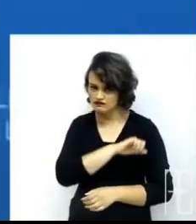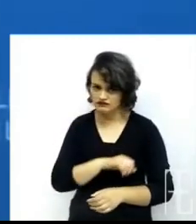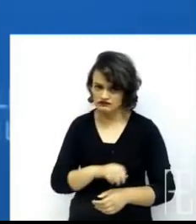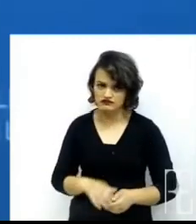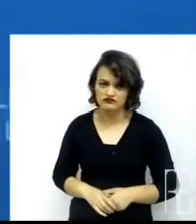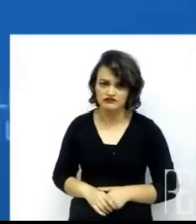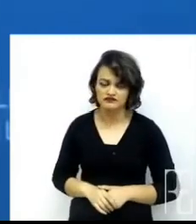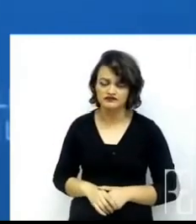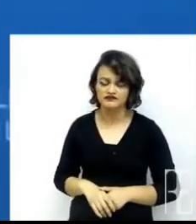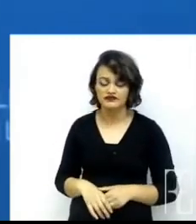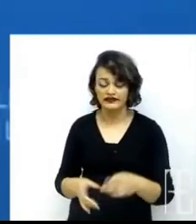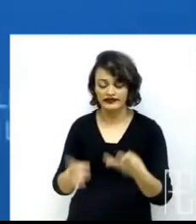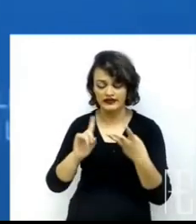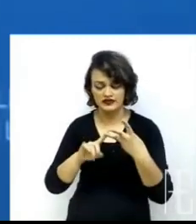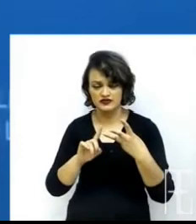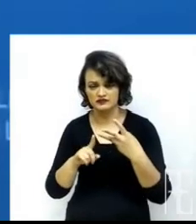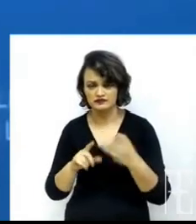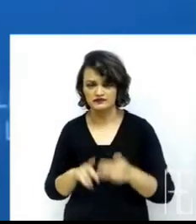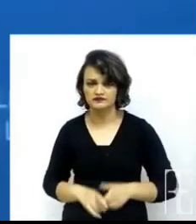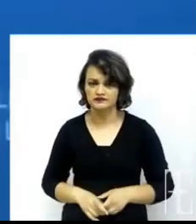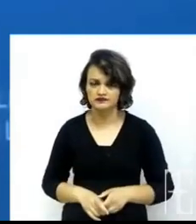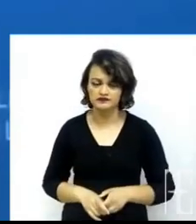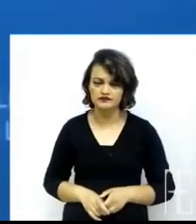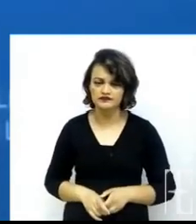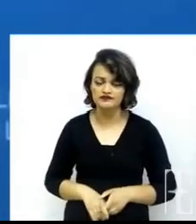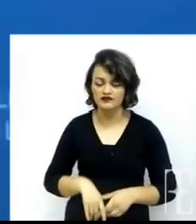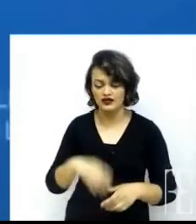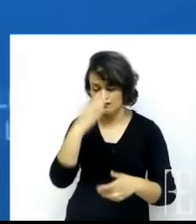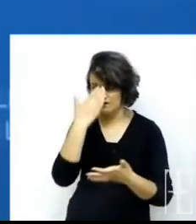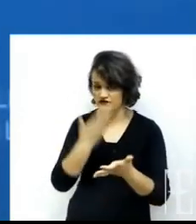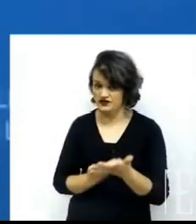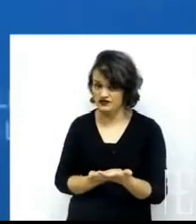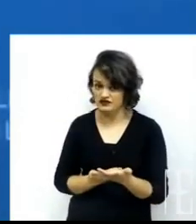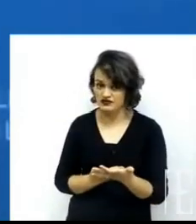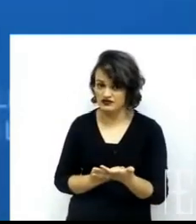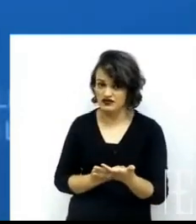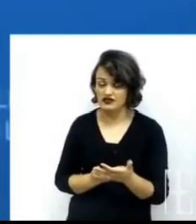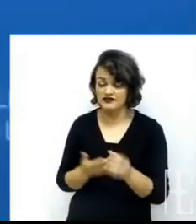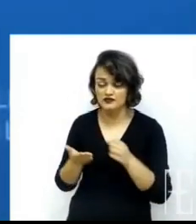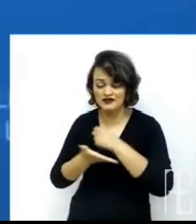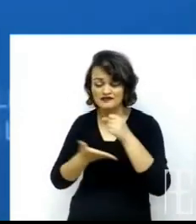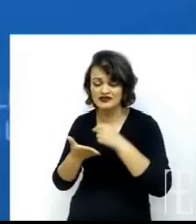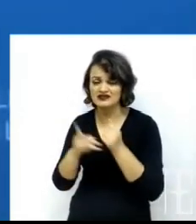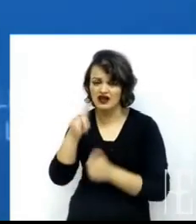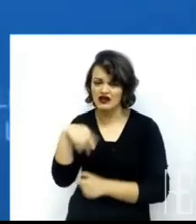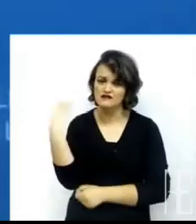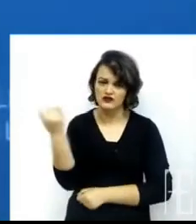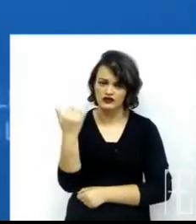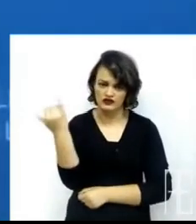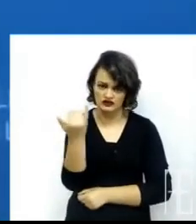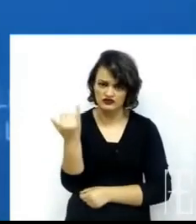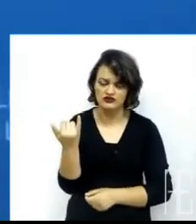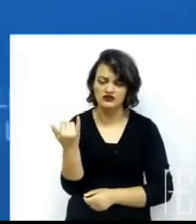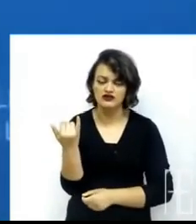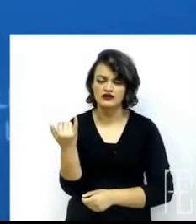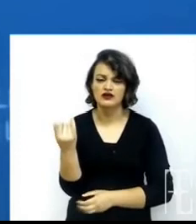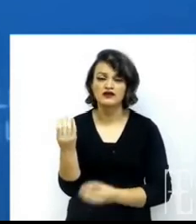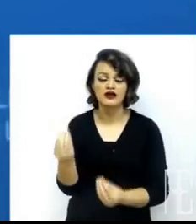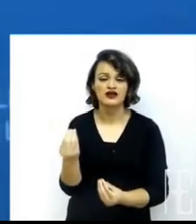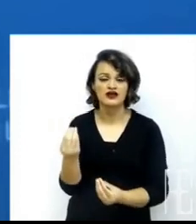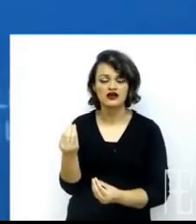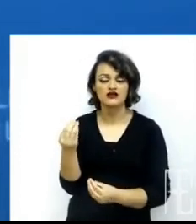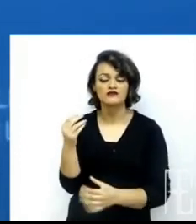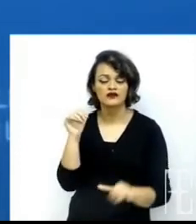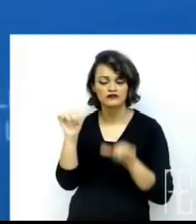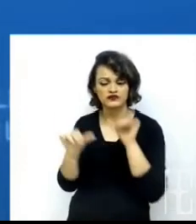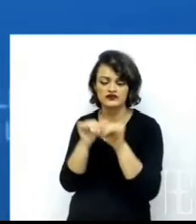Em terceiro lugar, a confiança é uma base necessária para a